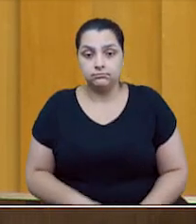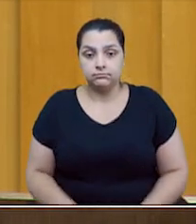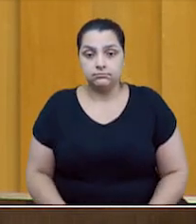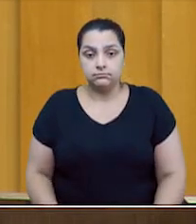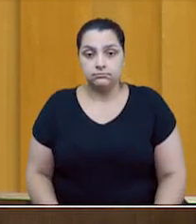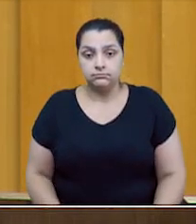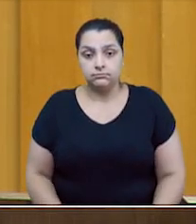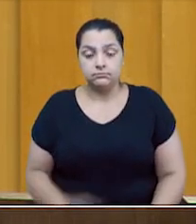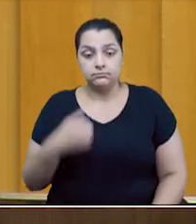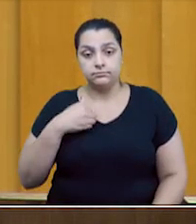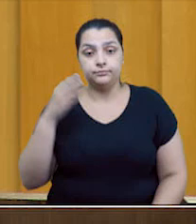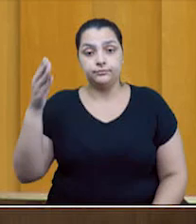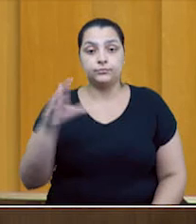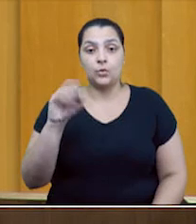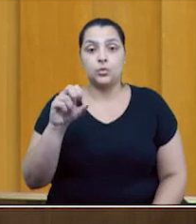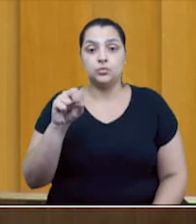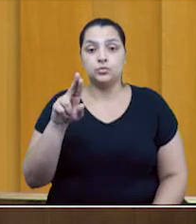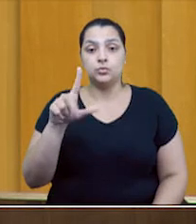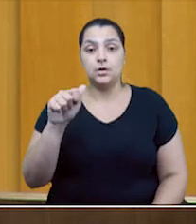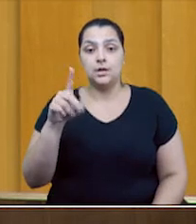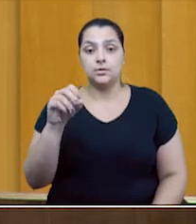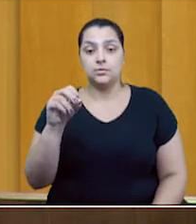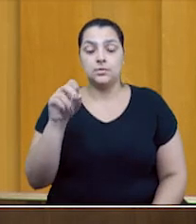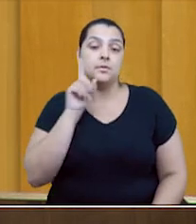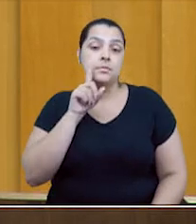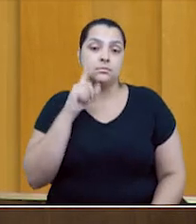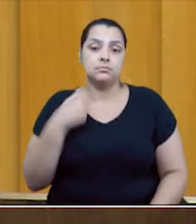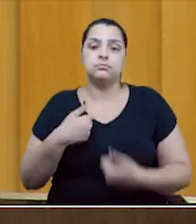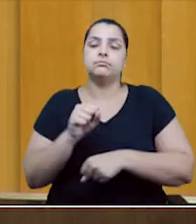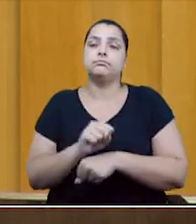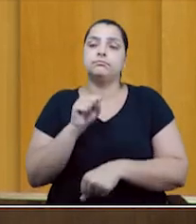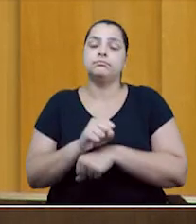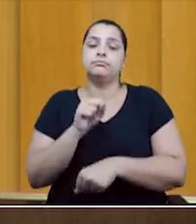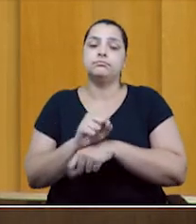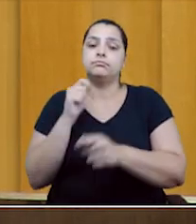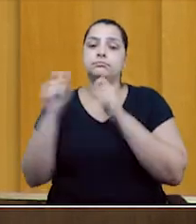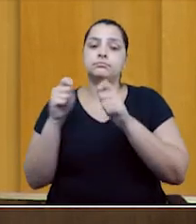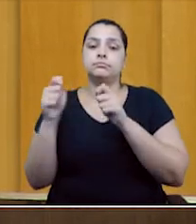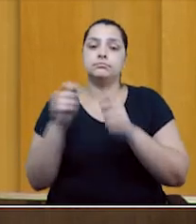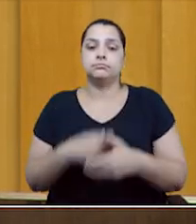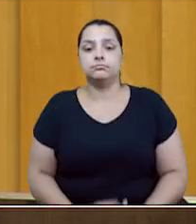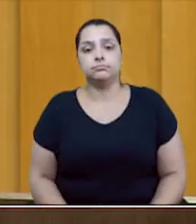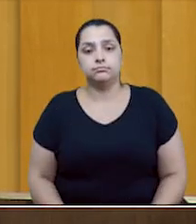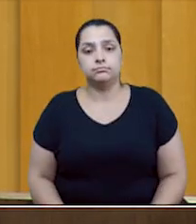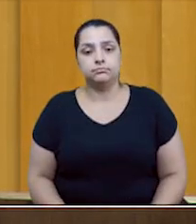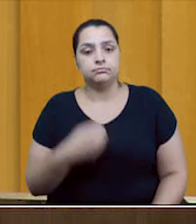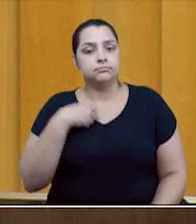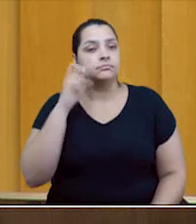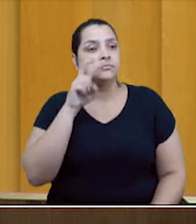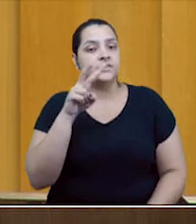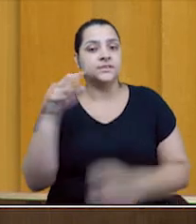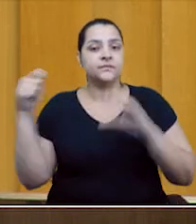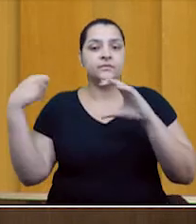consulado americano para fins de visto, estava lá sentada aguardando a entrevista, e vi uns vídeos passando